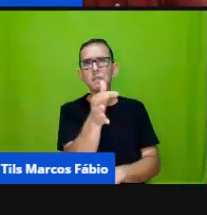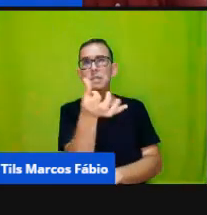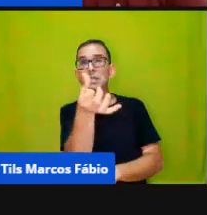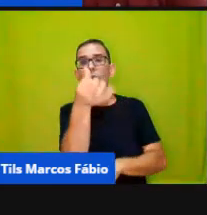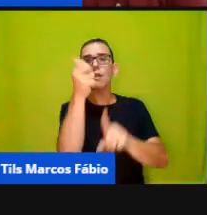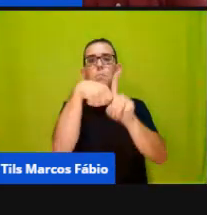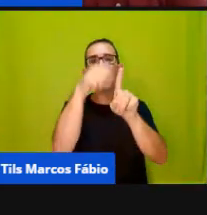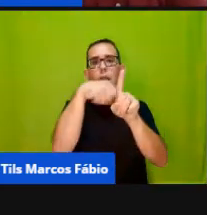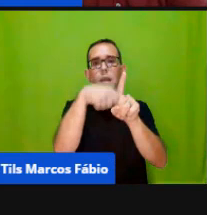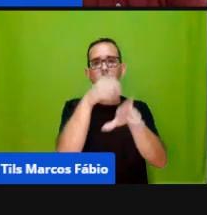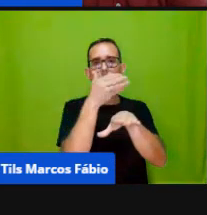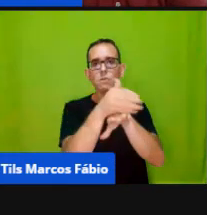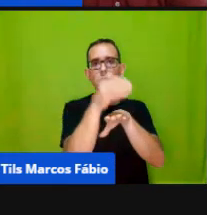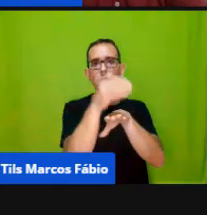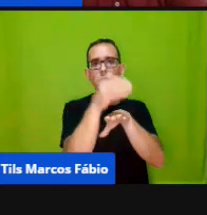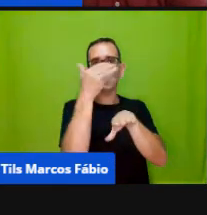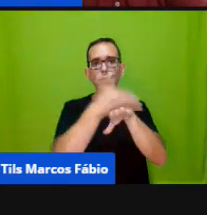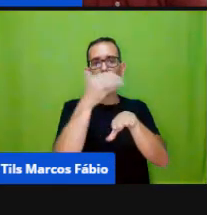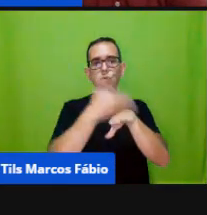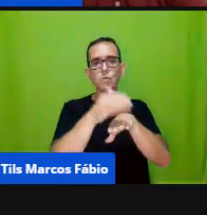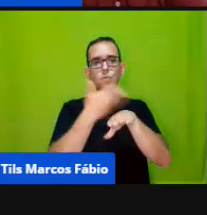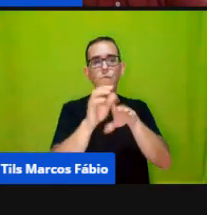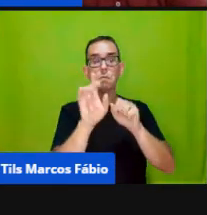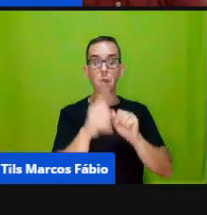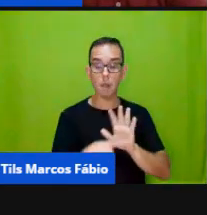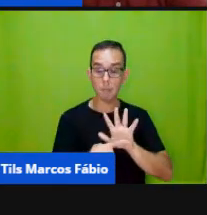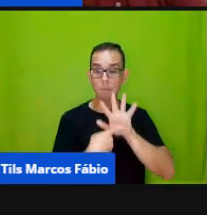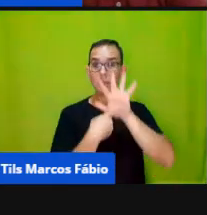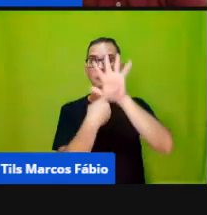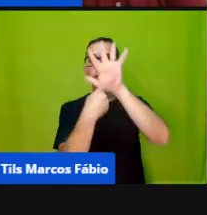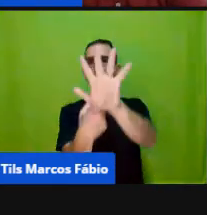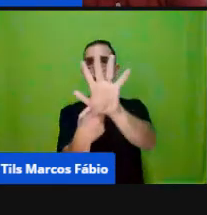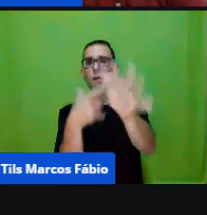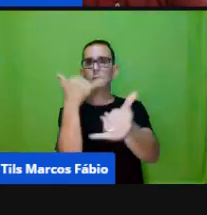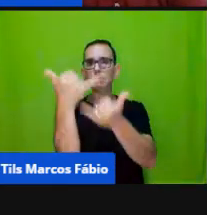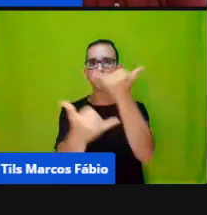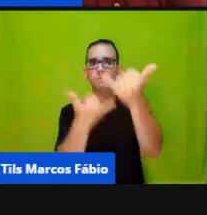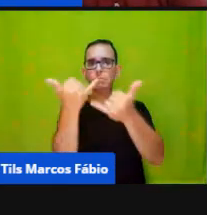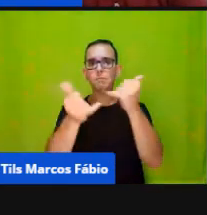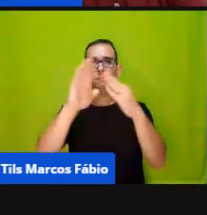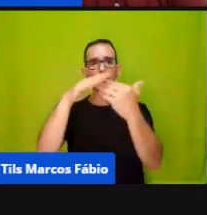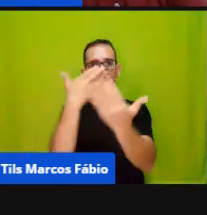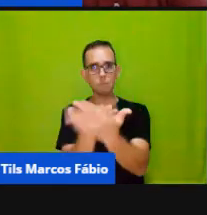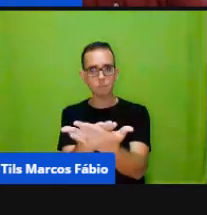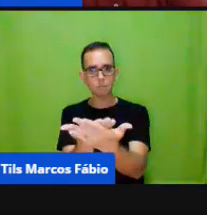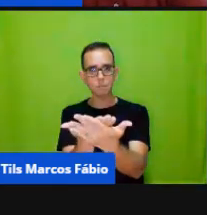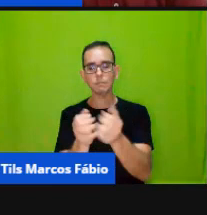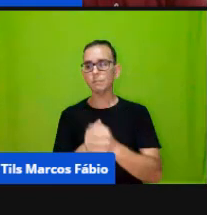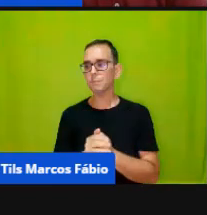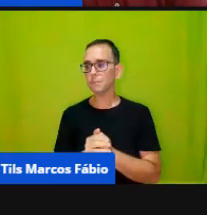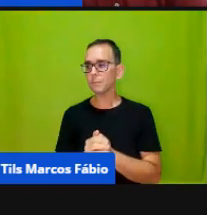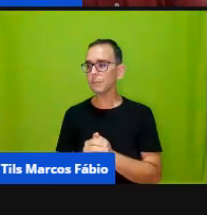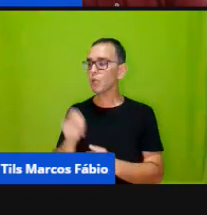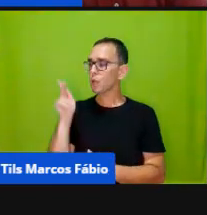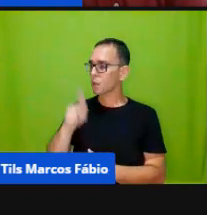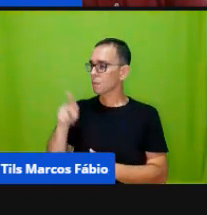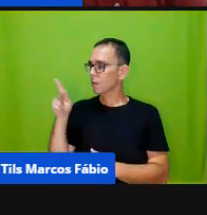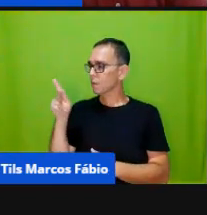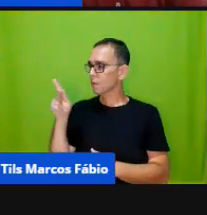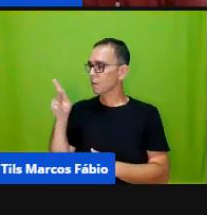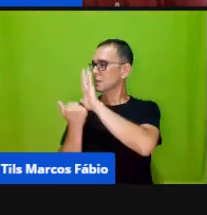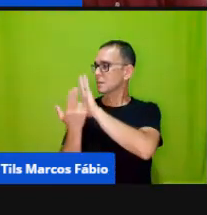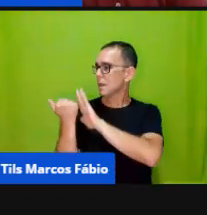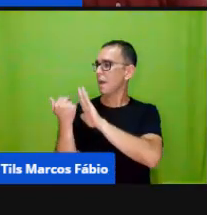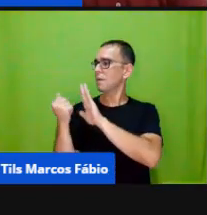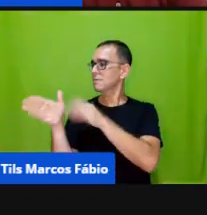6 meses para se apresentarem nos jogos escolares, e as professoras de arte, as professoras de